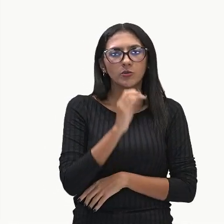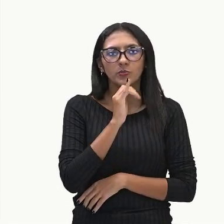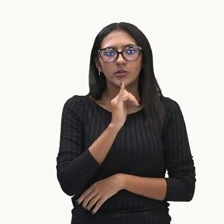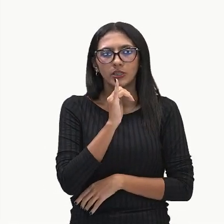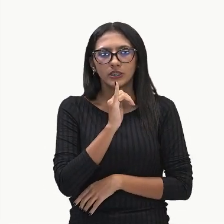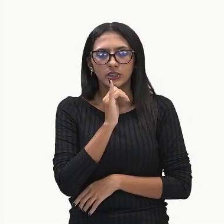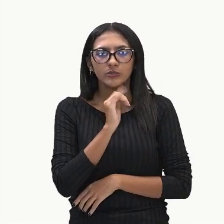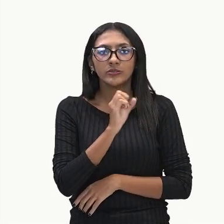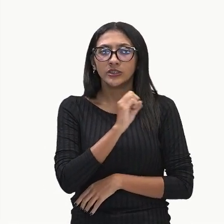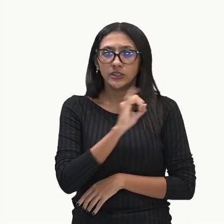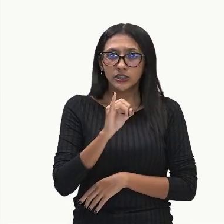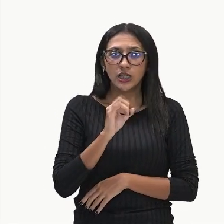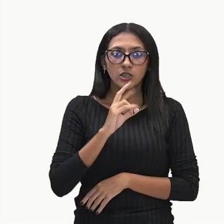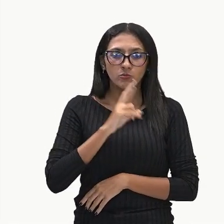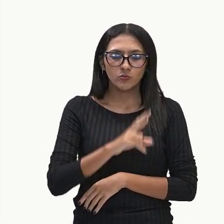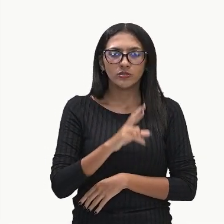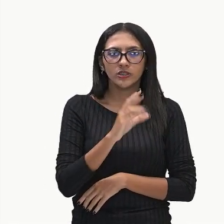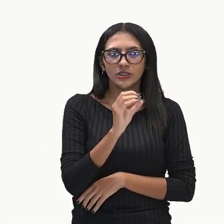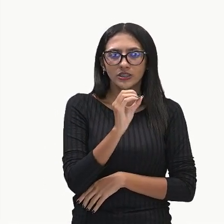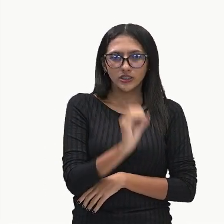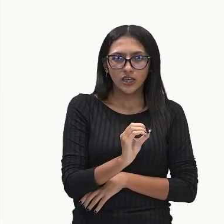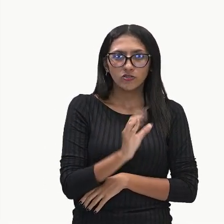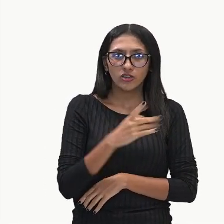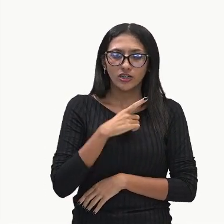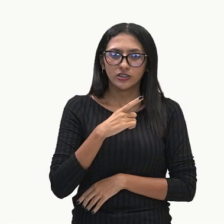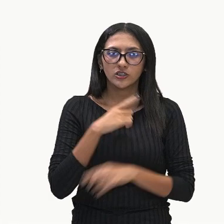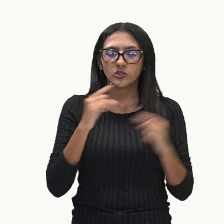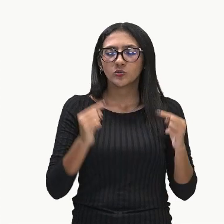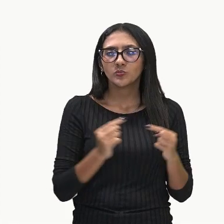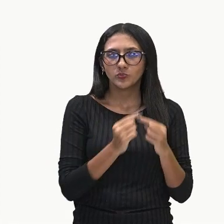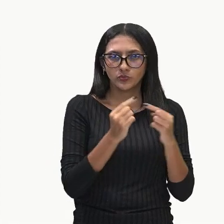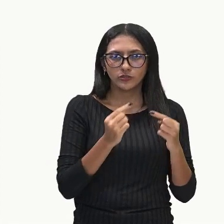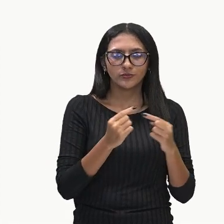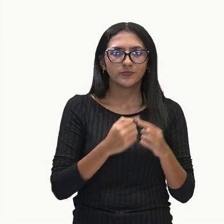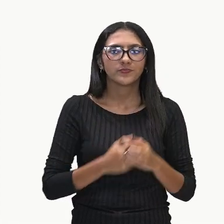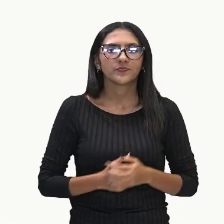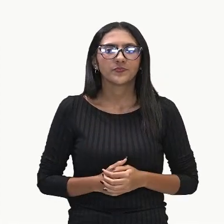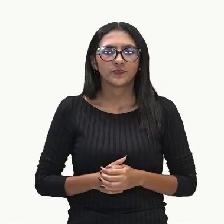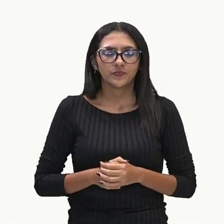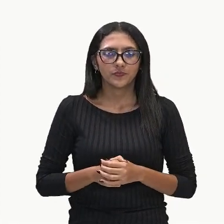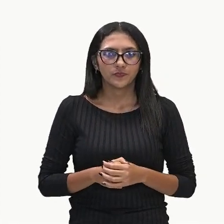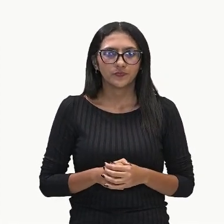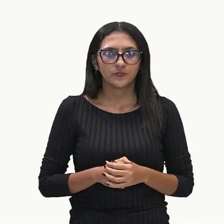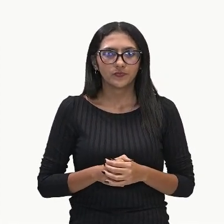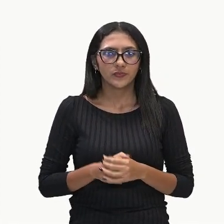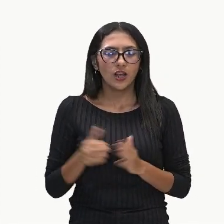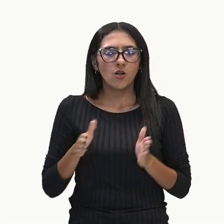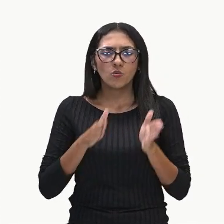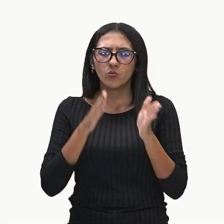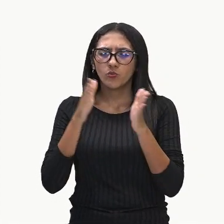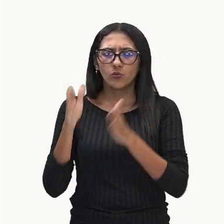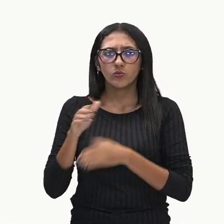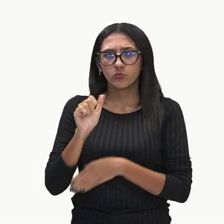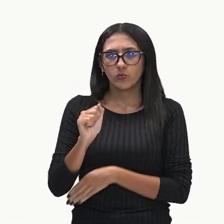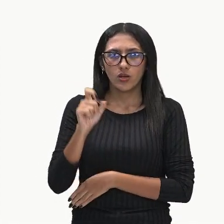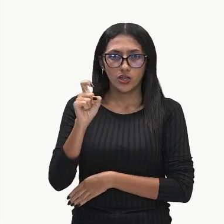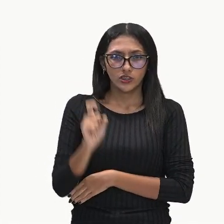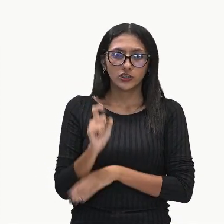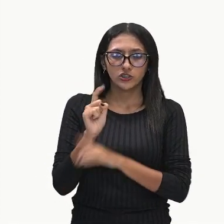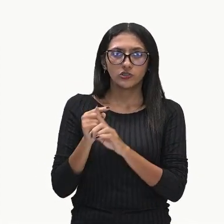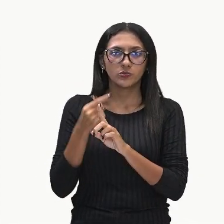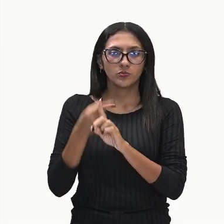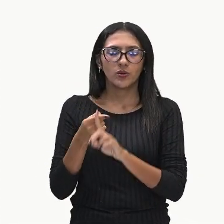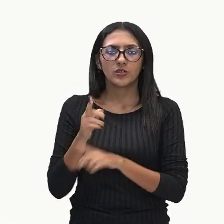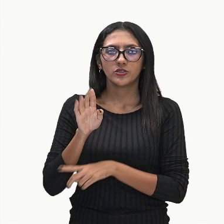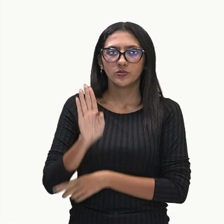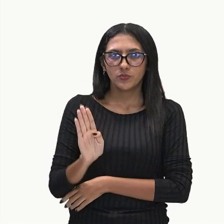igual a zero, que ele já amarrou, ou se o outro fator, que é ax mais b, for igual